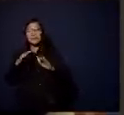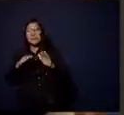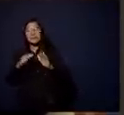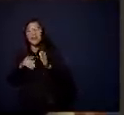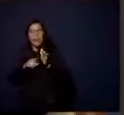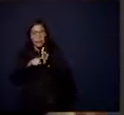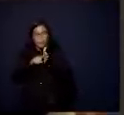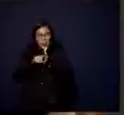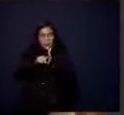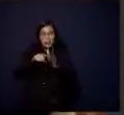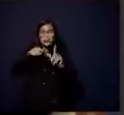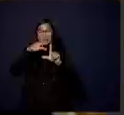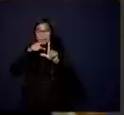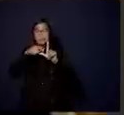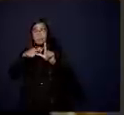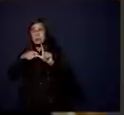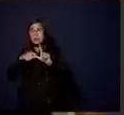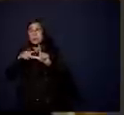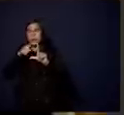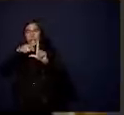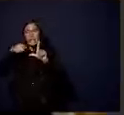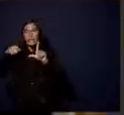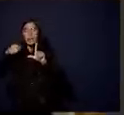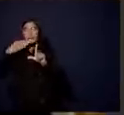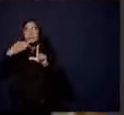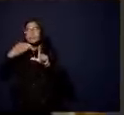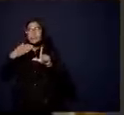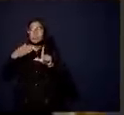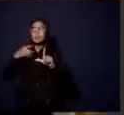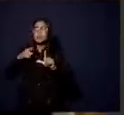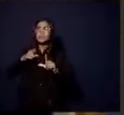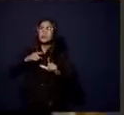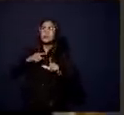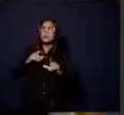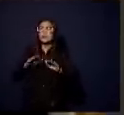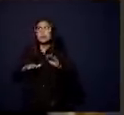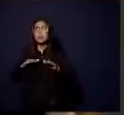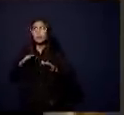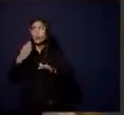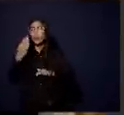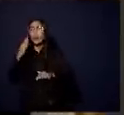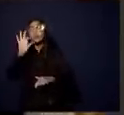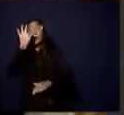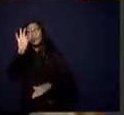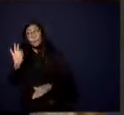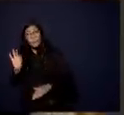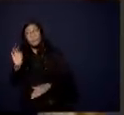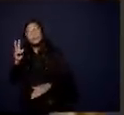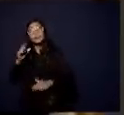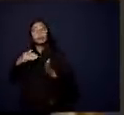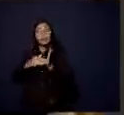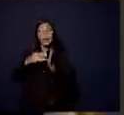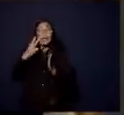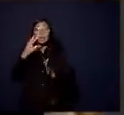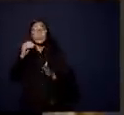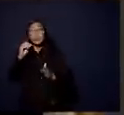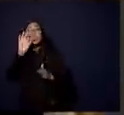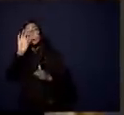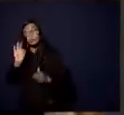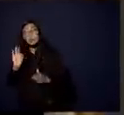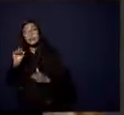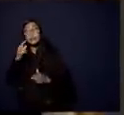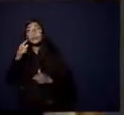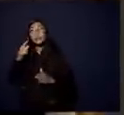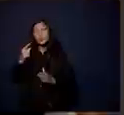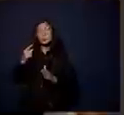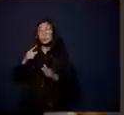estudos que indicam que isso levariam aumento de potencial de 4% a 20% num Horizonte aí